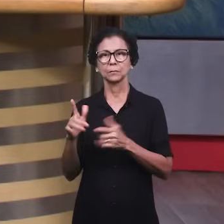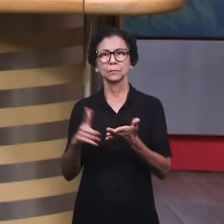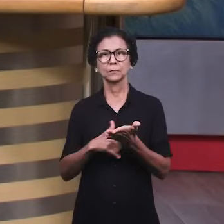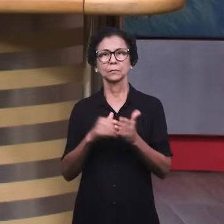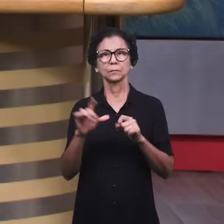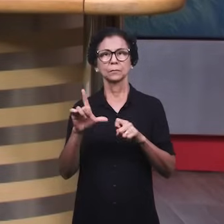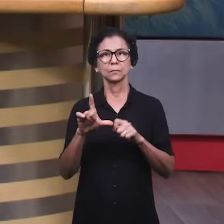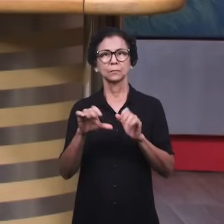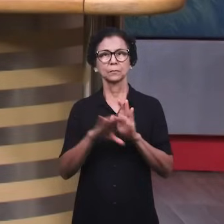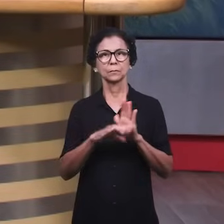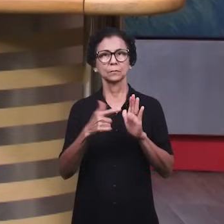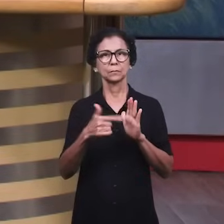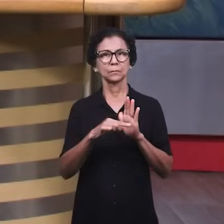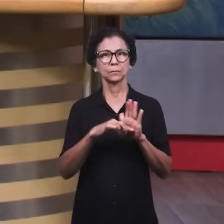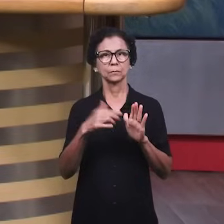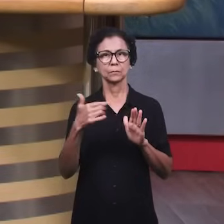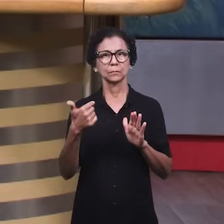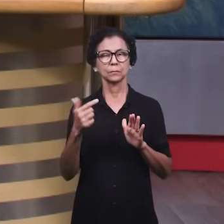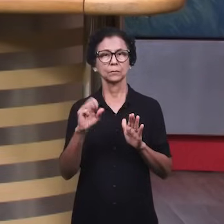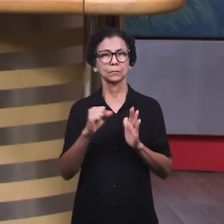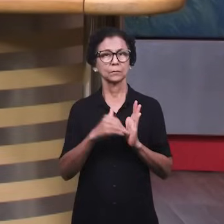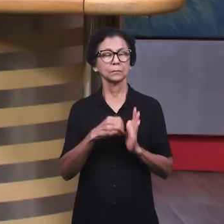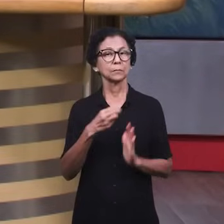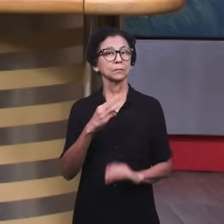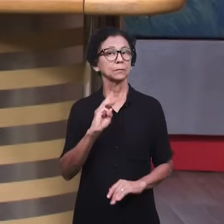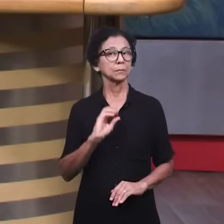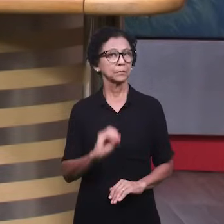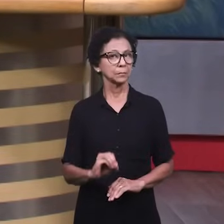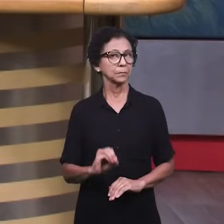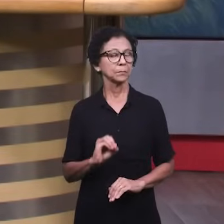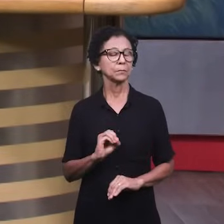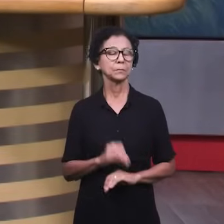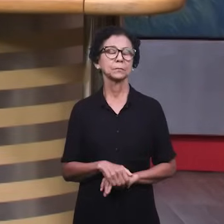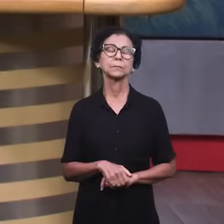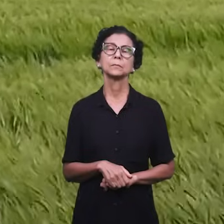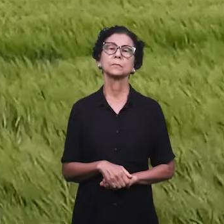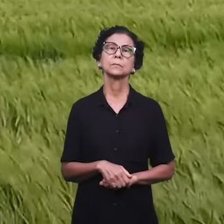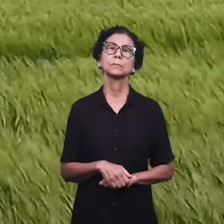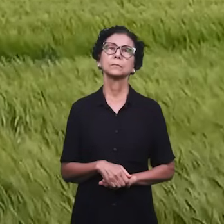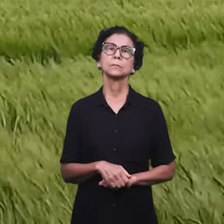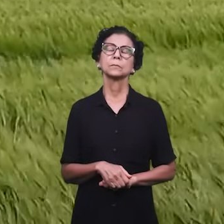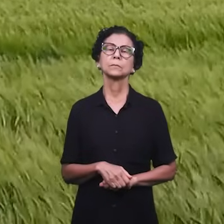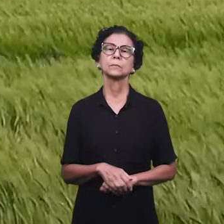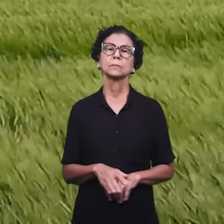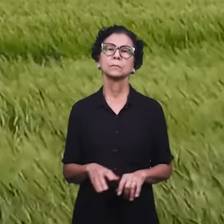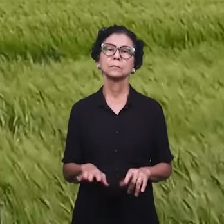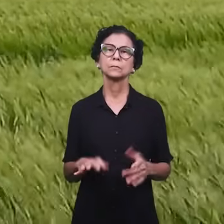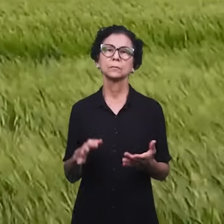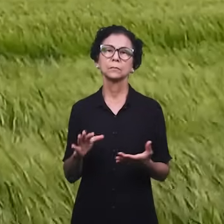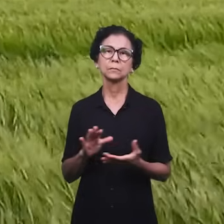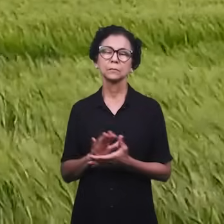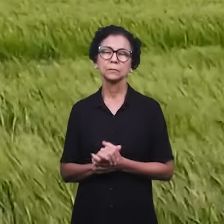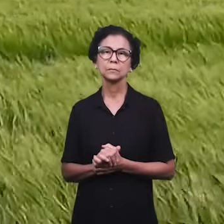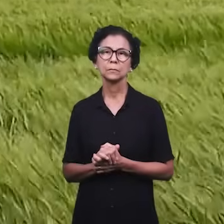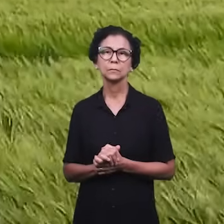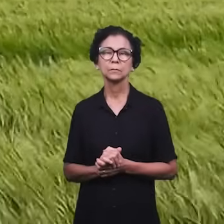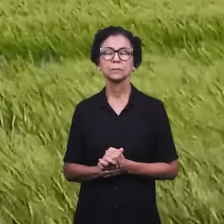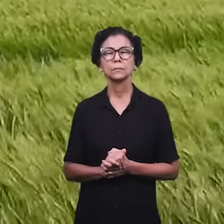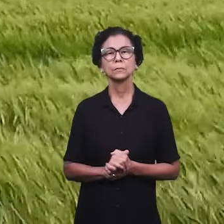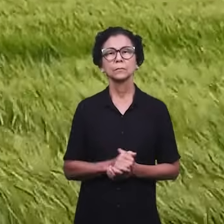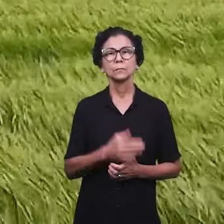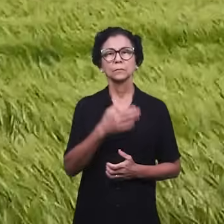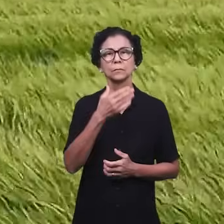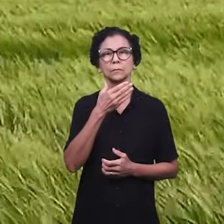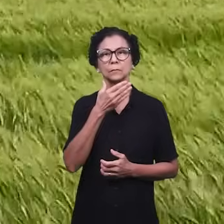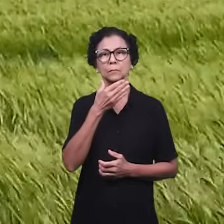Lucas 2 versos 28 a 30 que diz assim ele então tomou em seus braços se louvou a Deus e